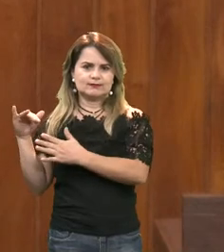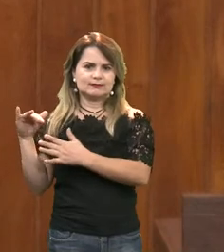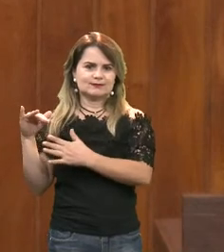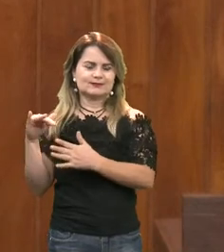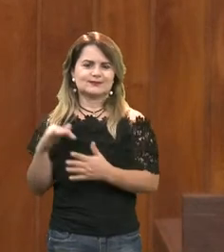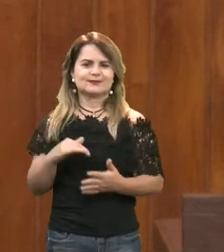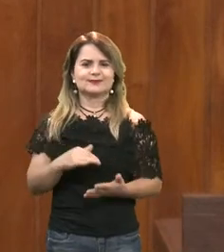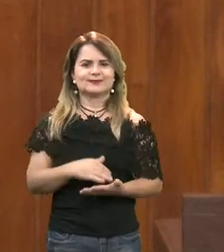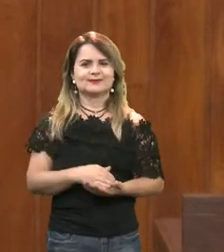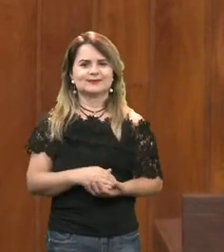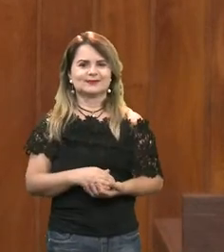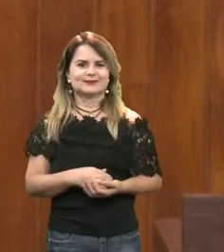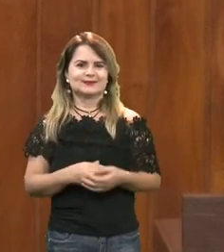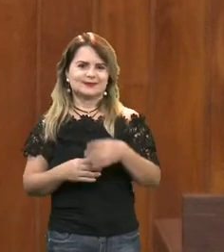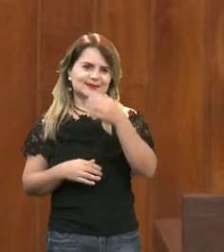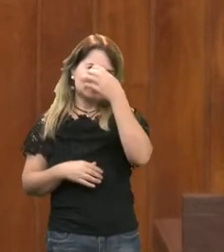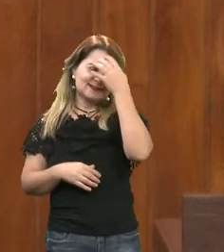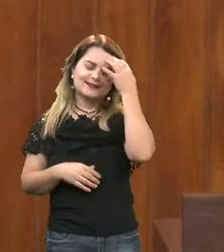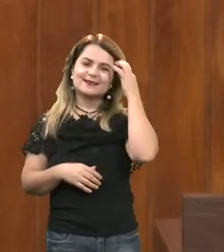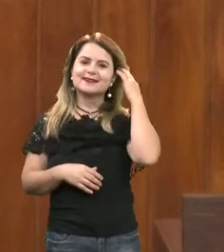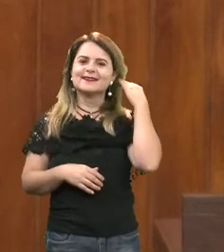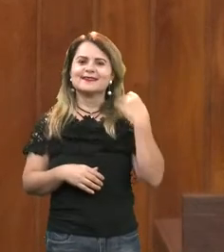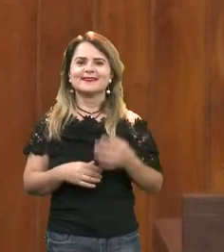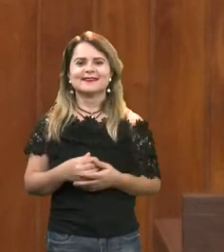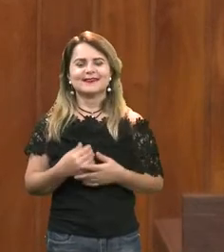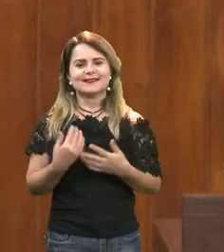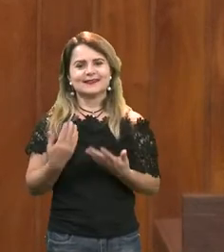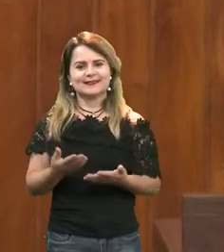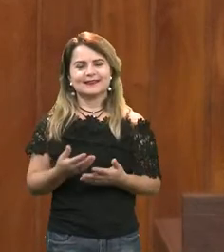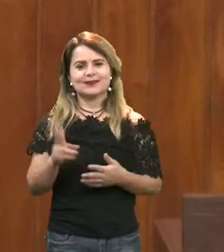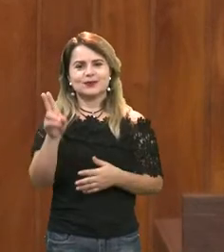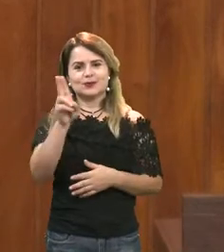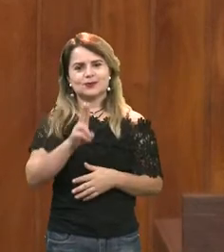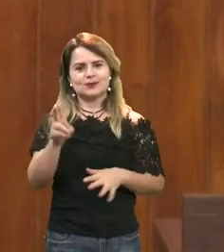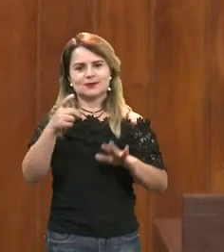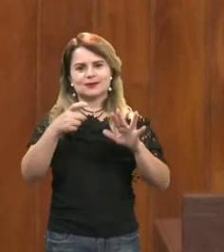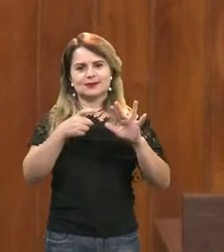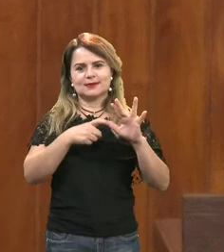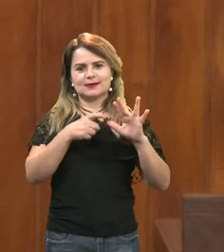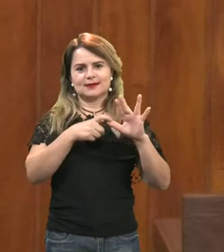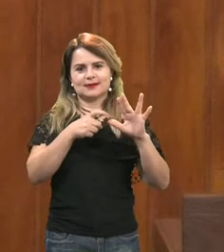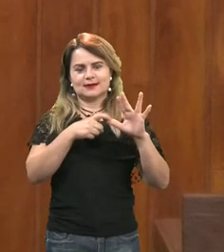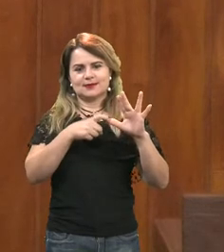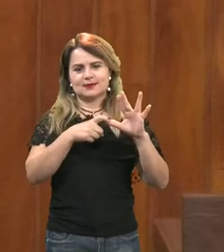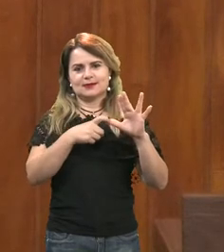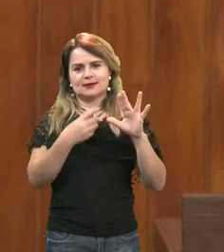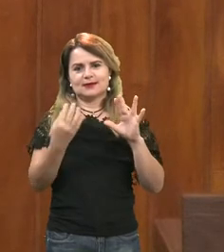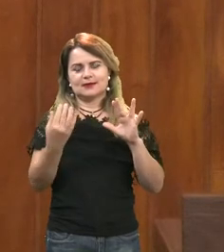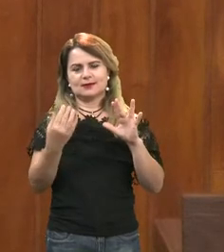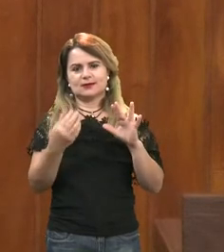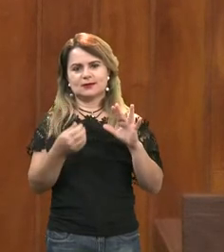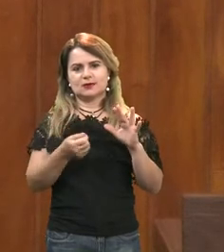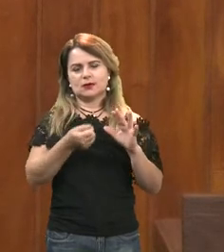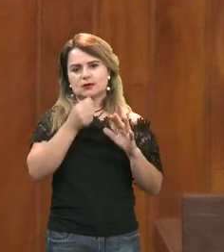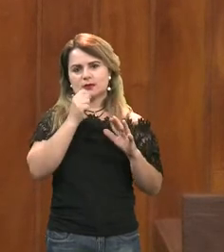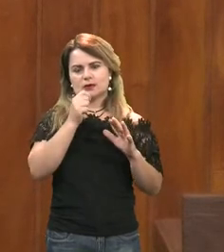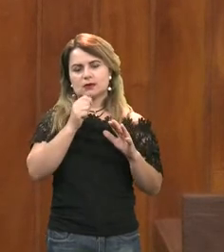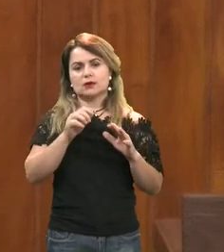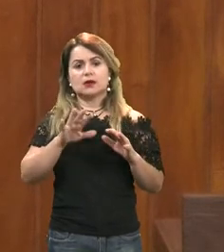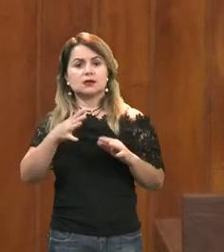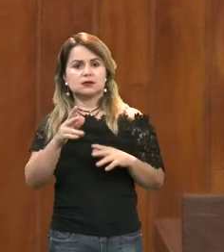Mesmo assim, é muito comum um paciente que usa o cannabis de forma adulta, fuma maconha, ter síndrome do